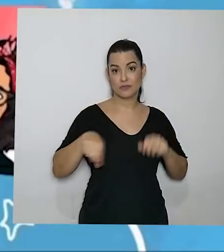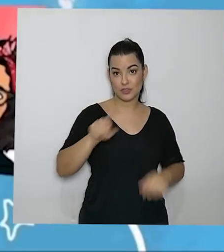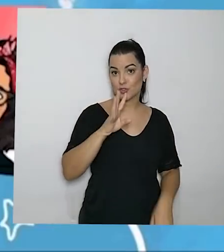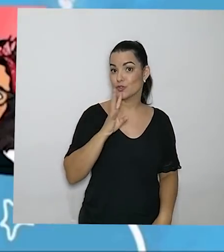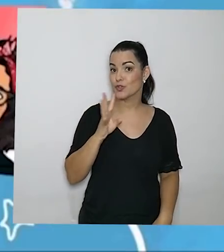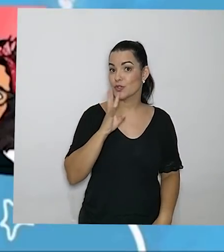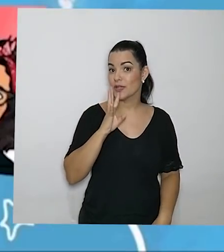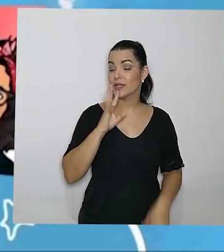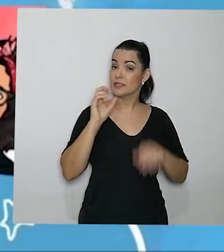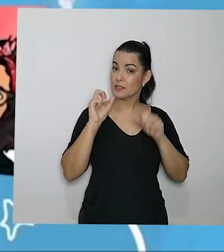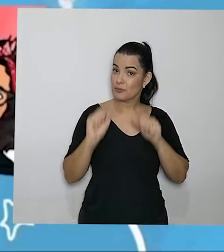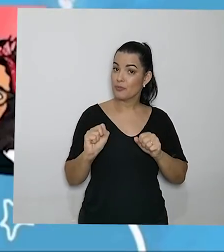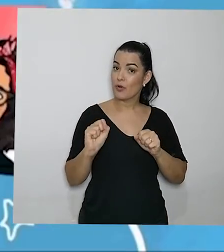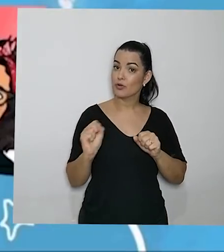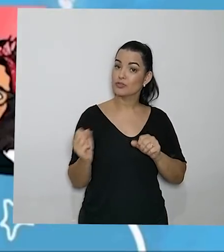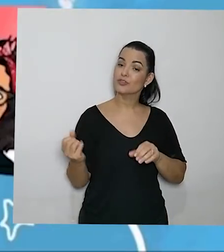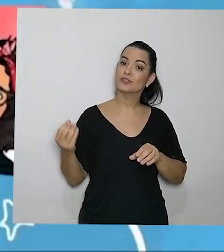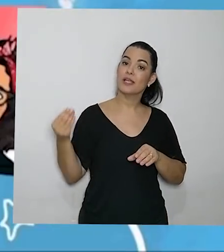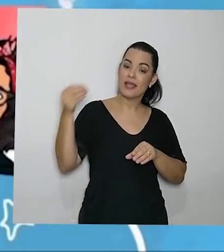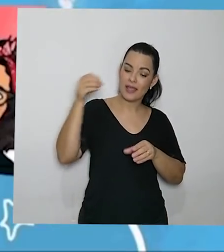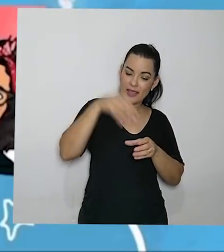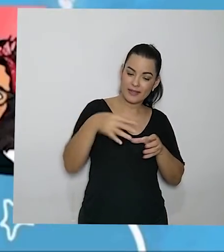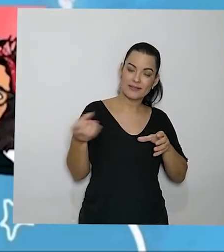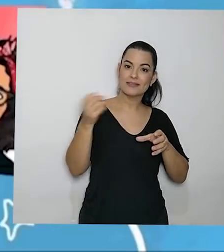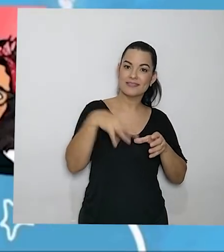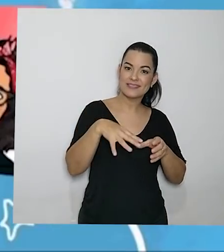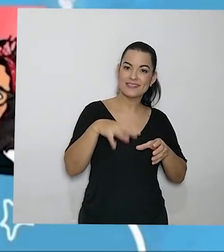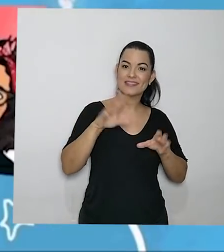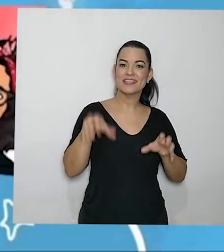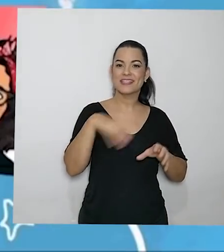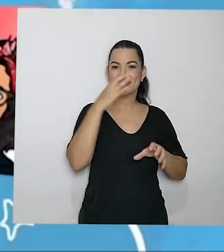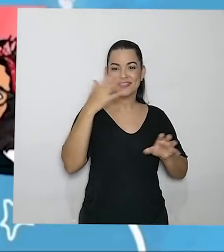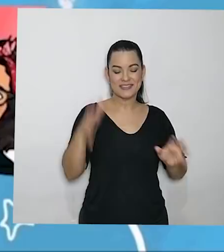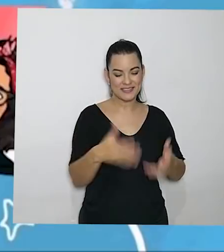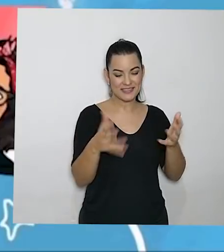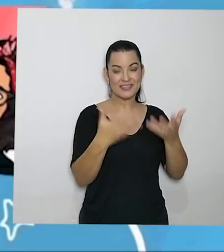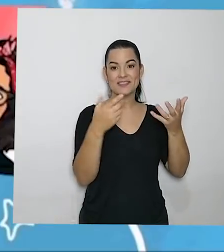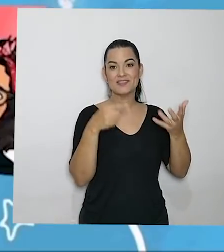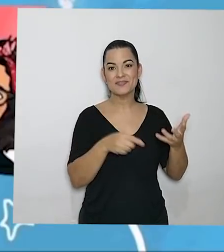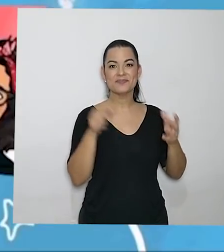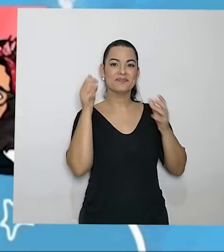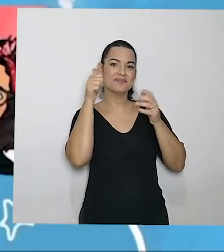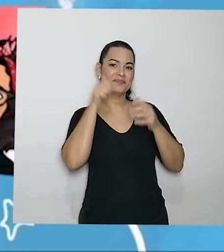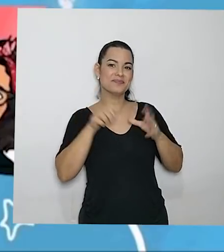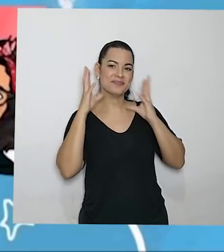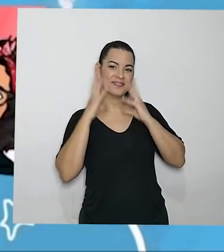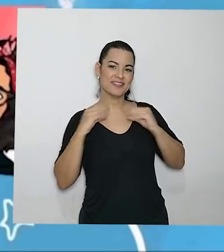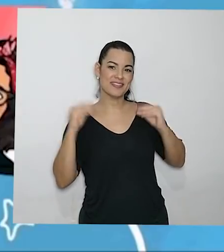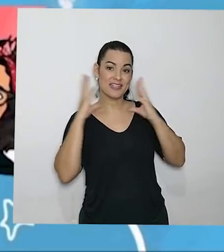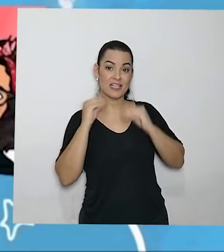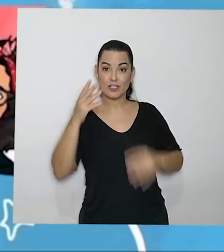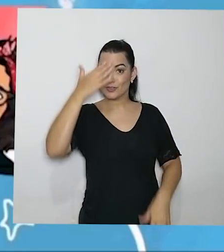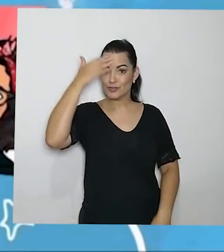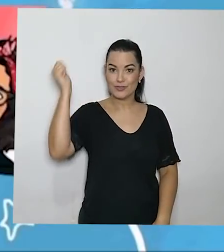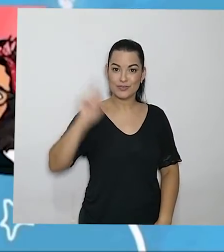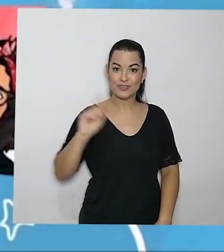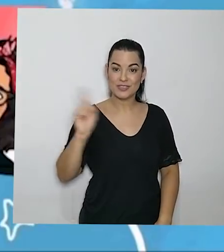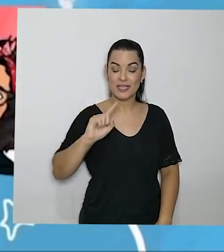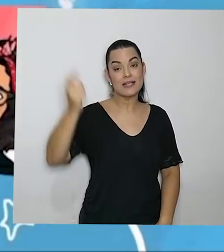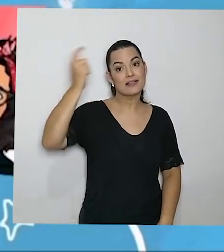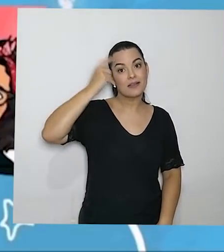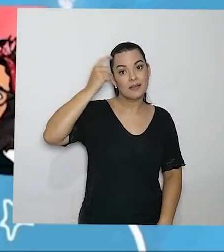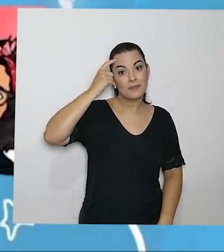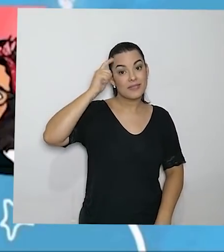salada de frutas da Dona Medonha. Não me esqueça de pensar, quando for escrever,